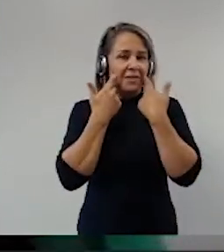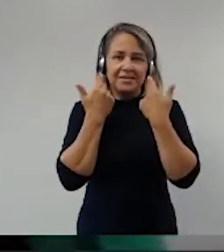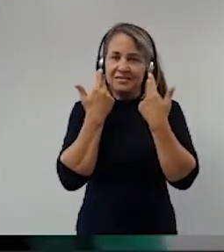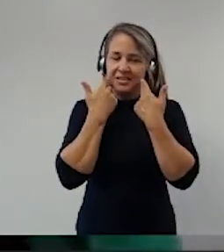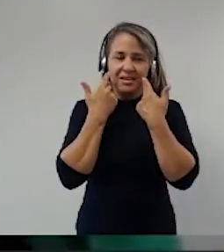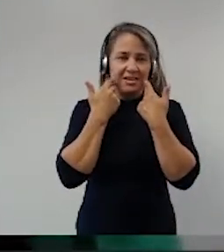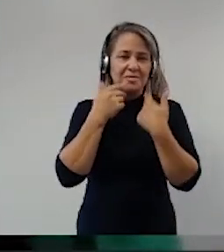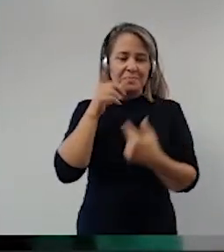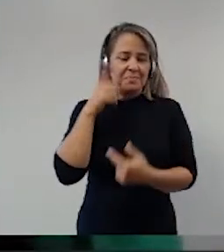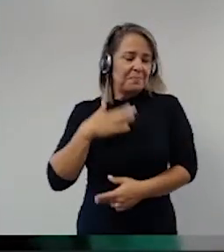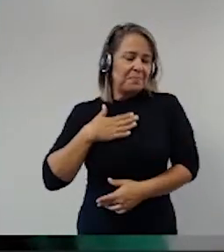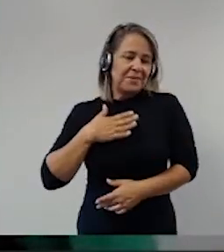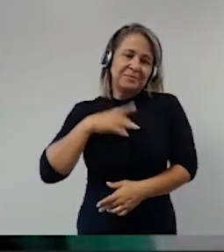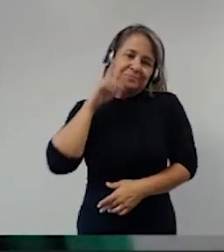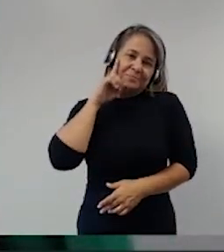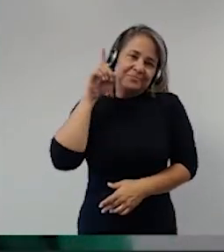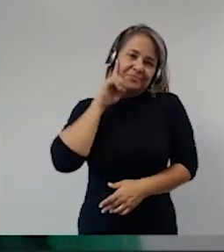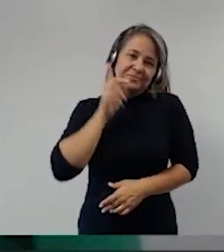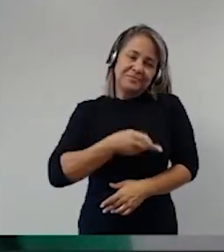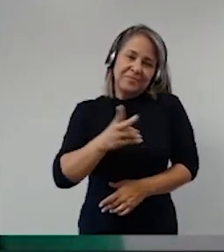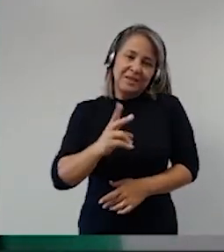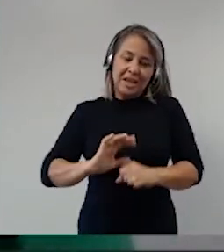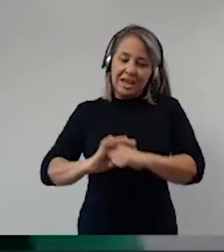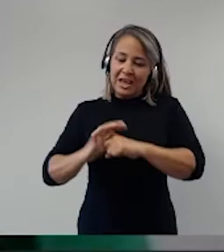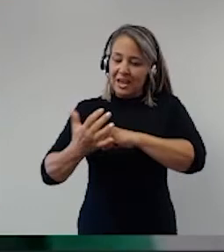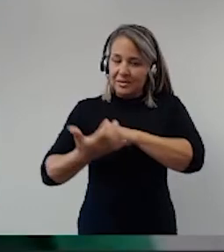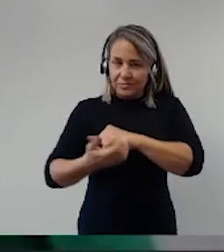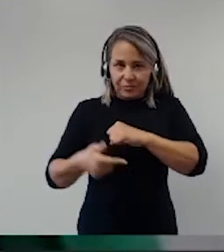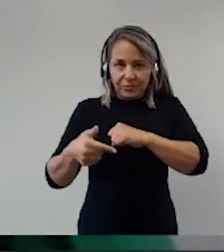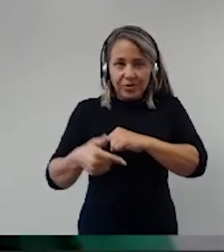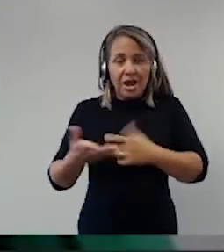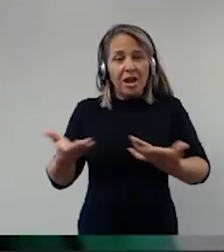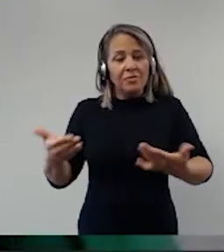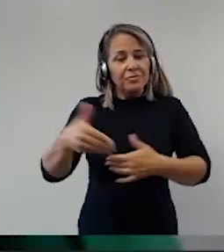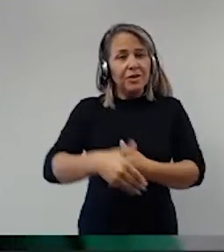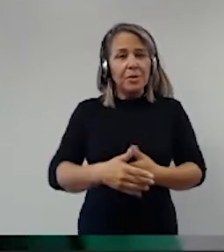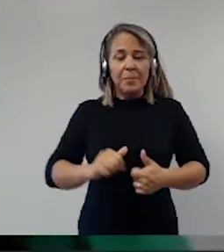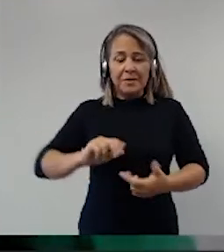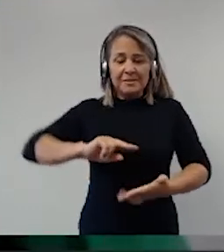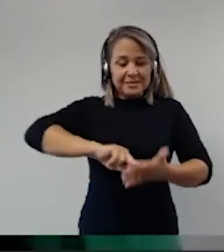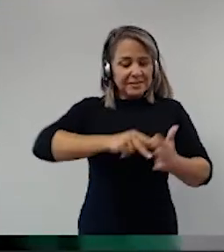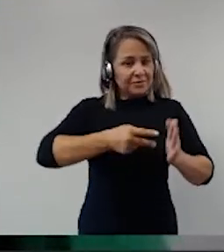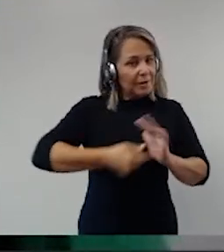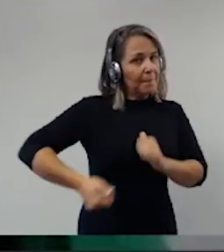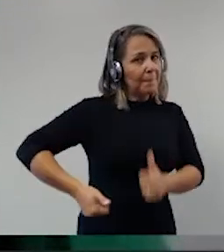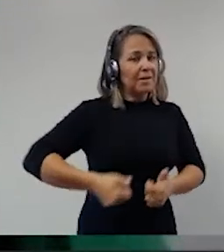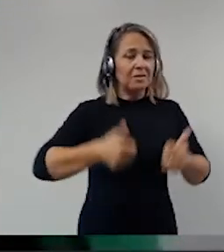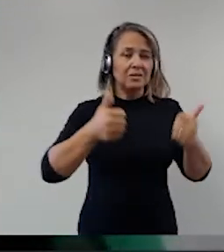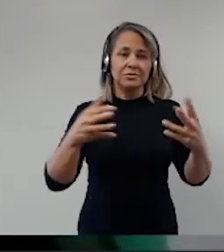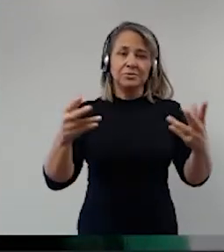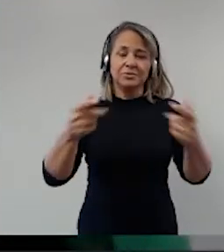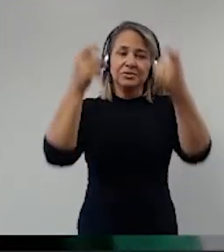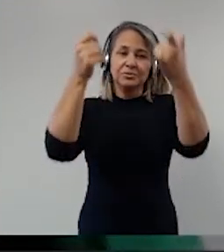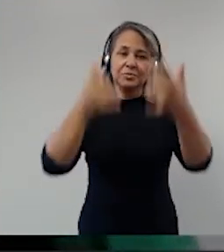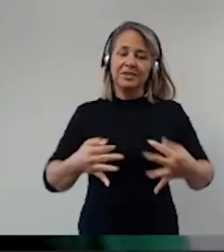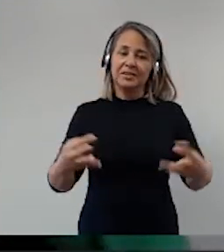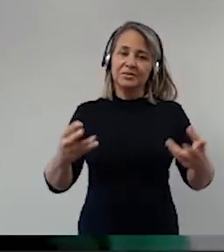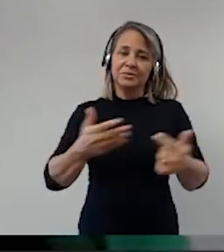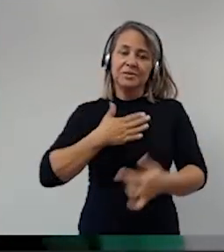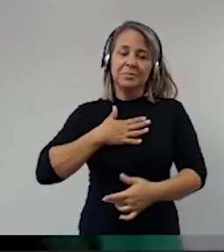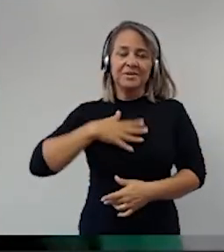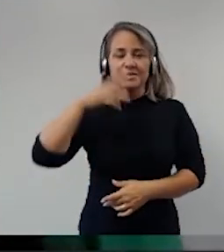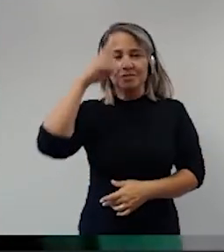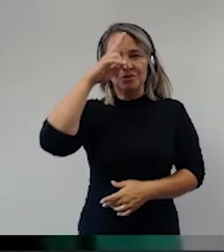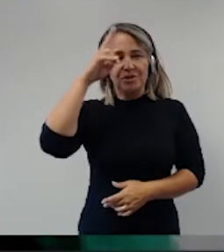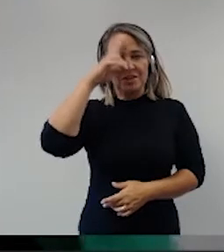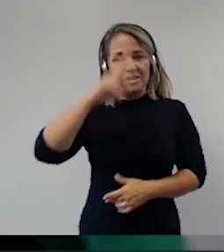que já é meu dia a dia. E a pandemia veio para ressignificar tudo isso, né? Dizendo um pouquinho da minha história,